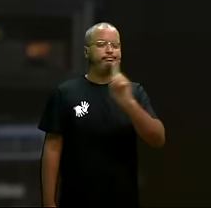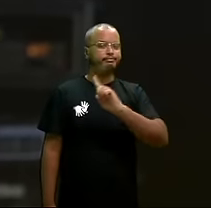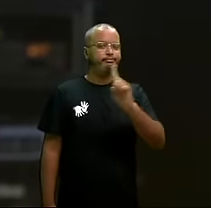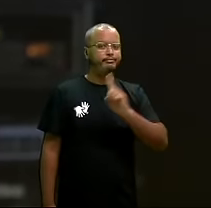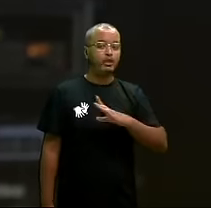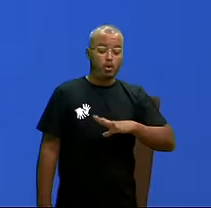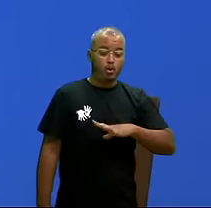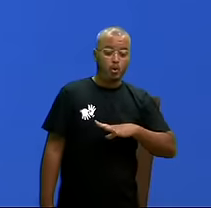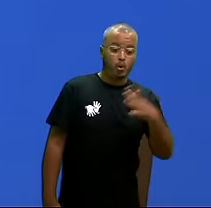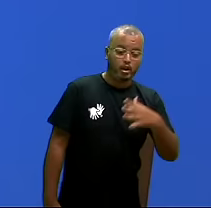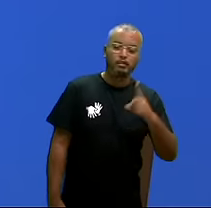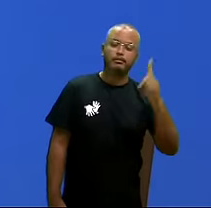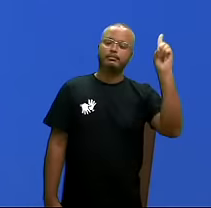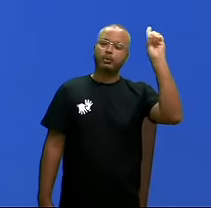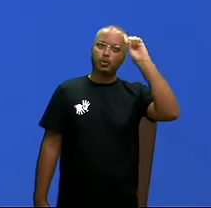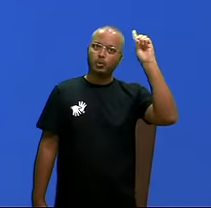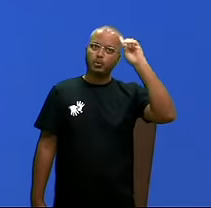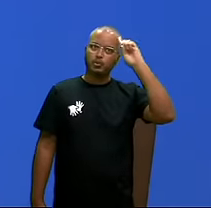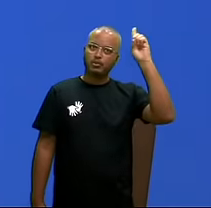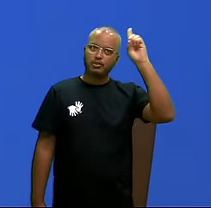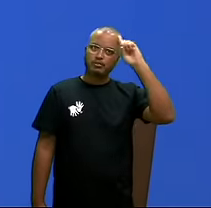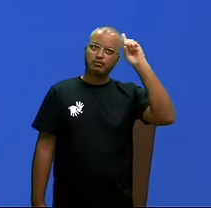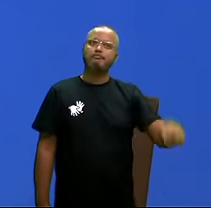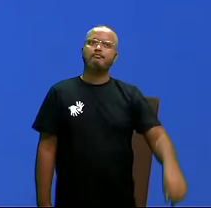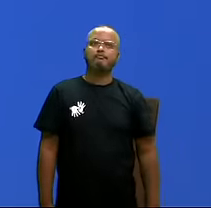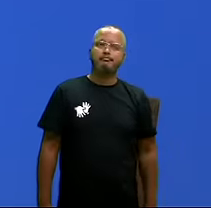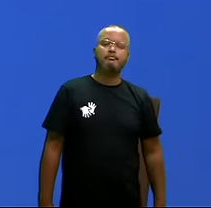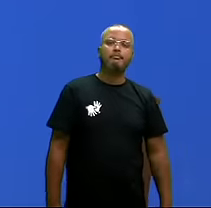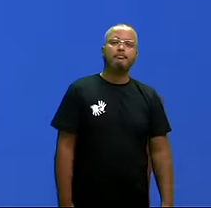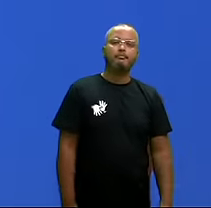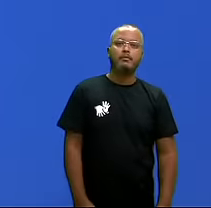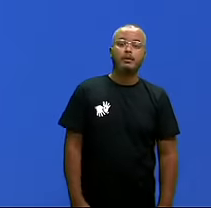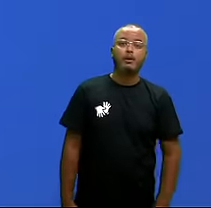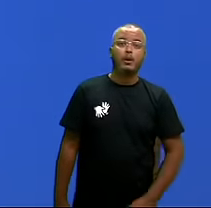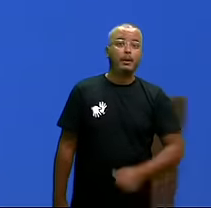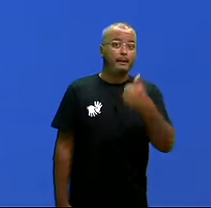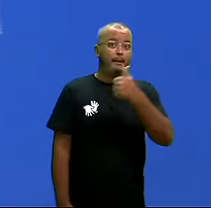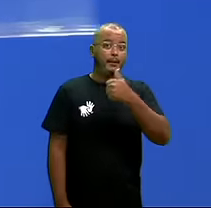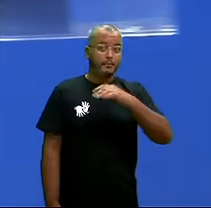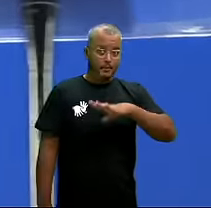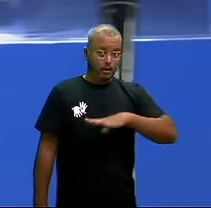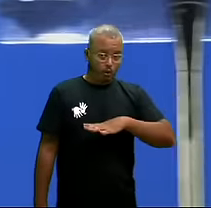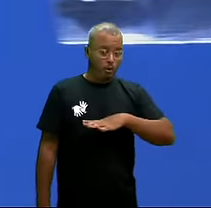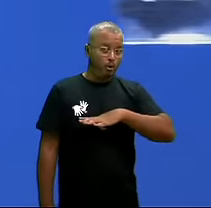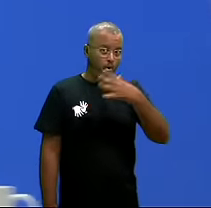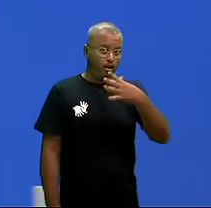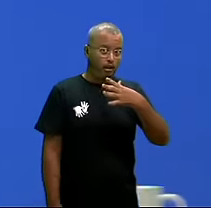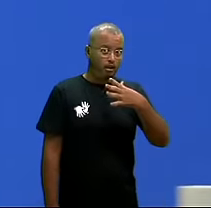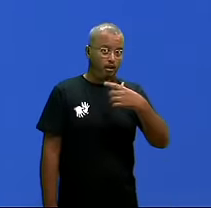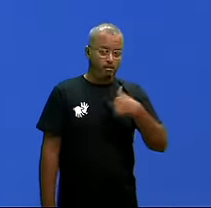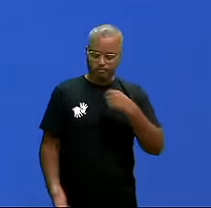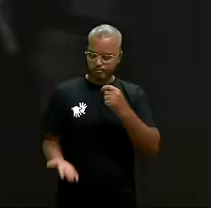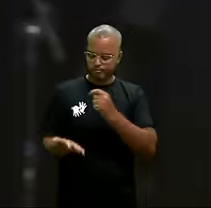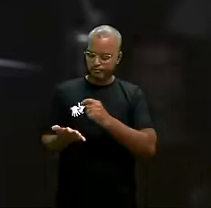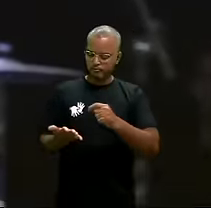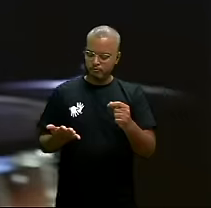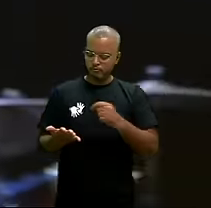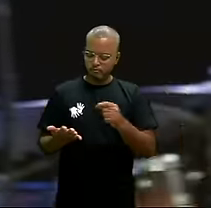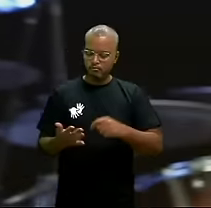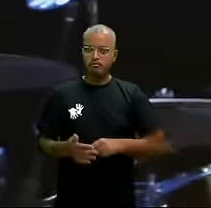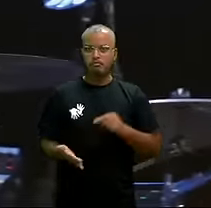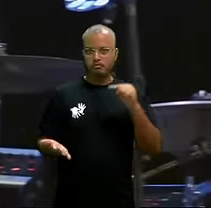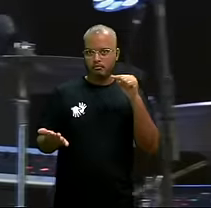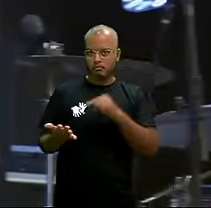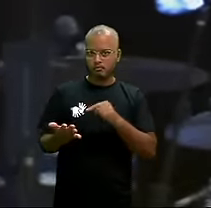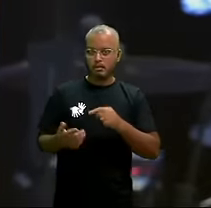todo dia. Você quer ver uma coisa? A primeira coragem que eu anotei aqui. Olha que loucura. Nunca houve um líder